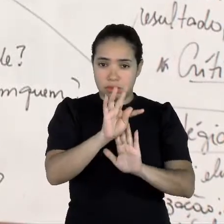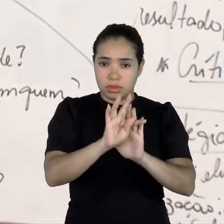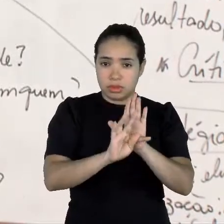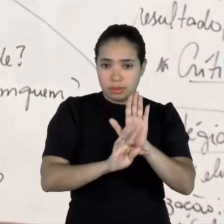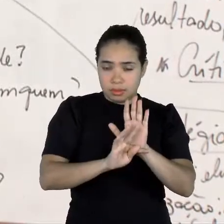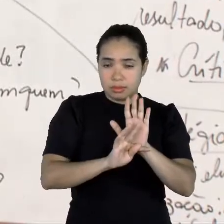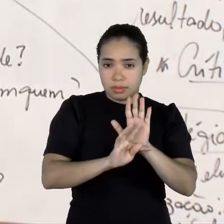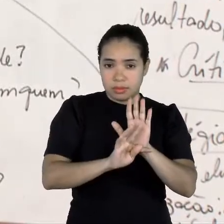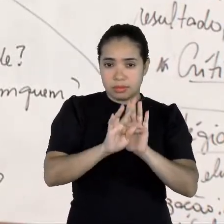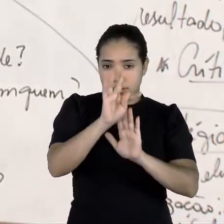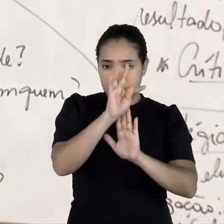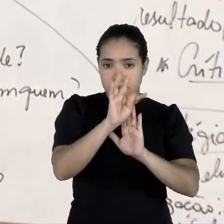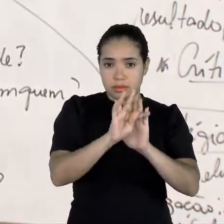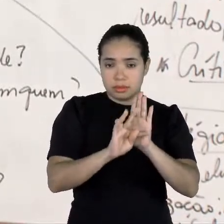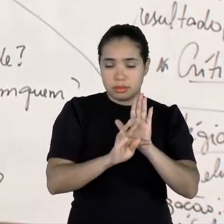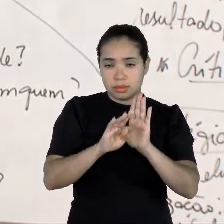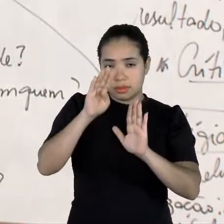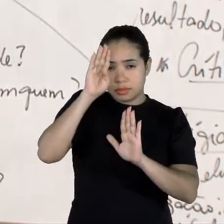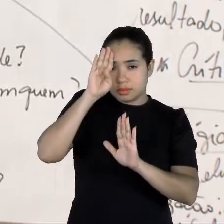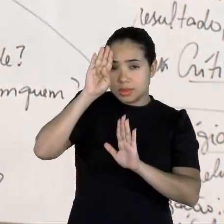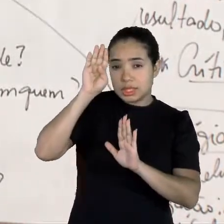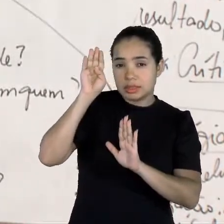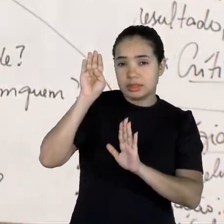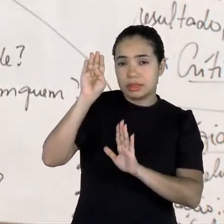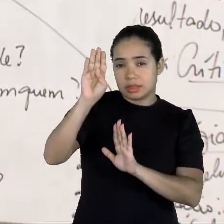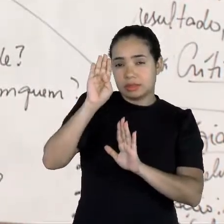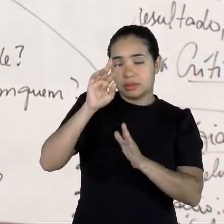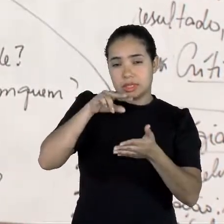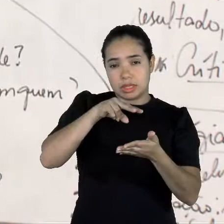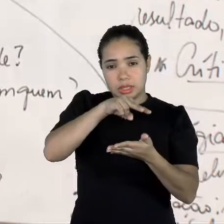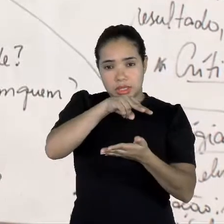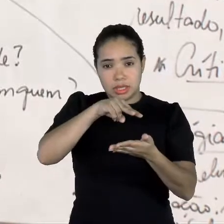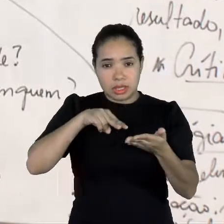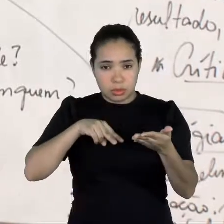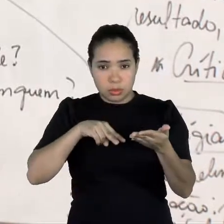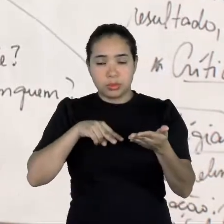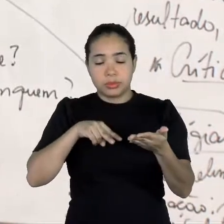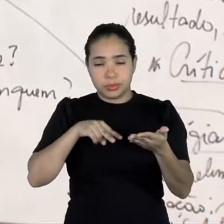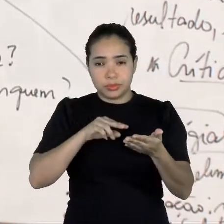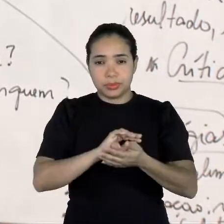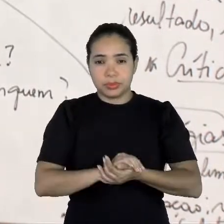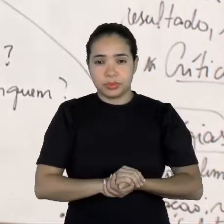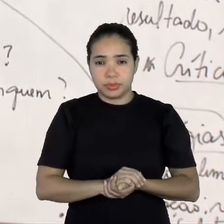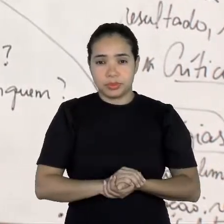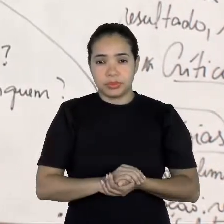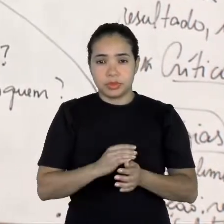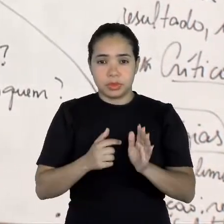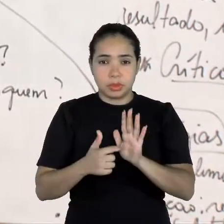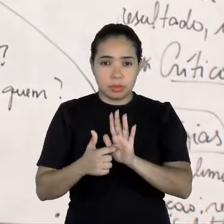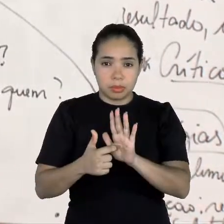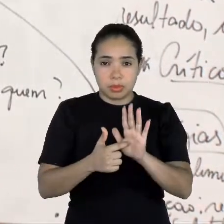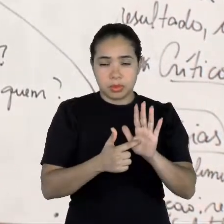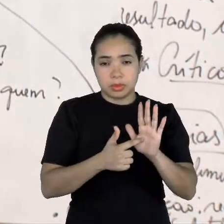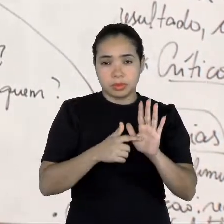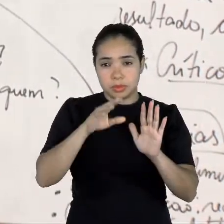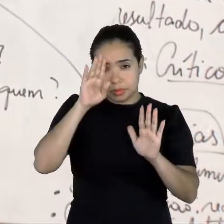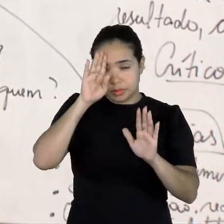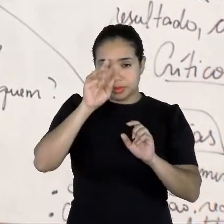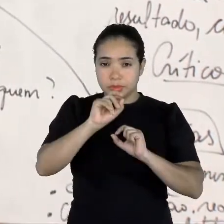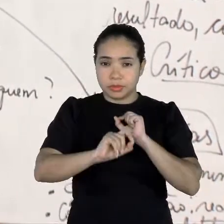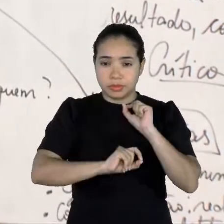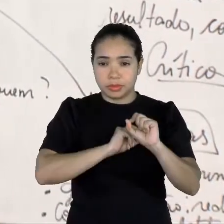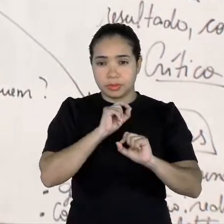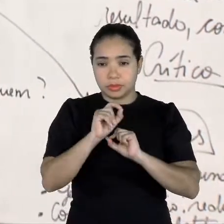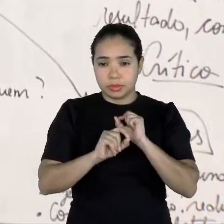dispostos e apresentados os pontos principais, essenciais de uma leitura, de um texto, apresenta os fatos principais.